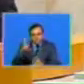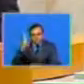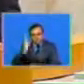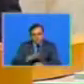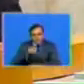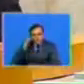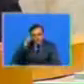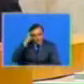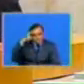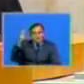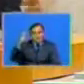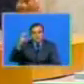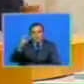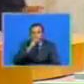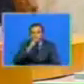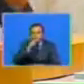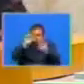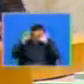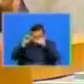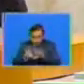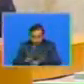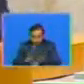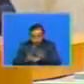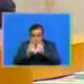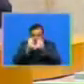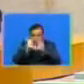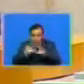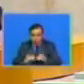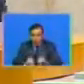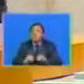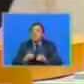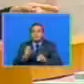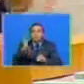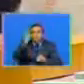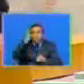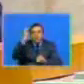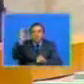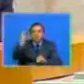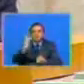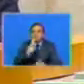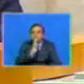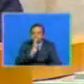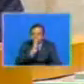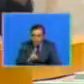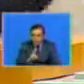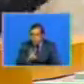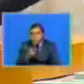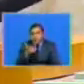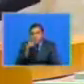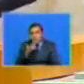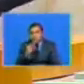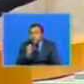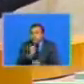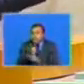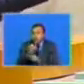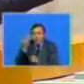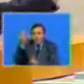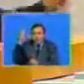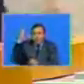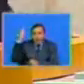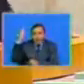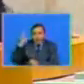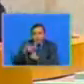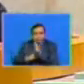cidade. E são soluções mais inteligentes, porque a que tivemos até hoje estão ancorados lá na década de